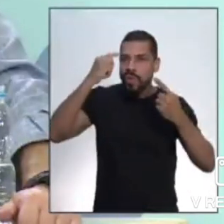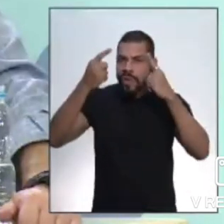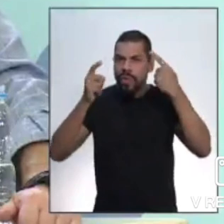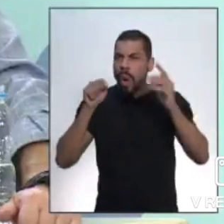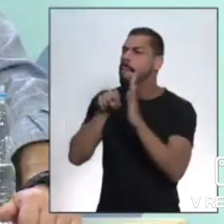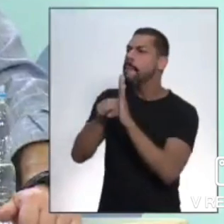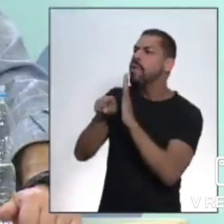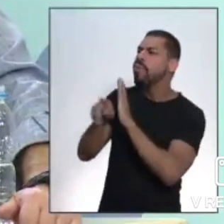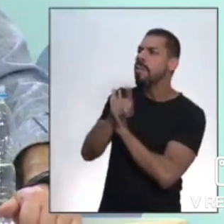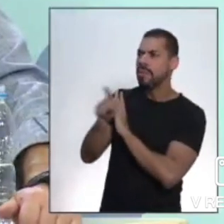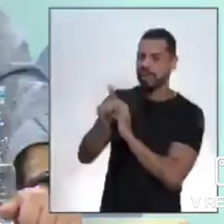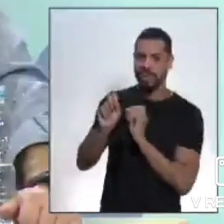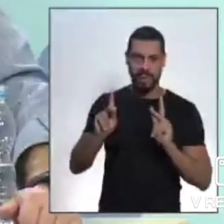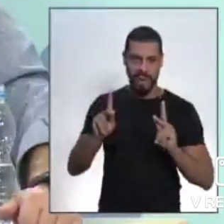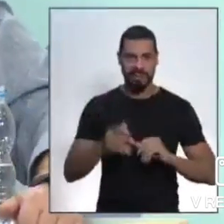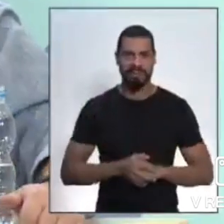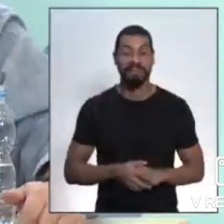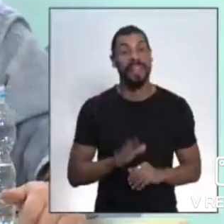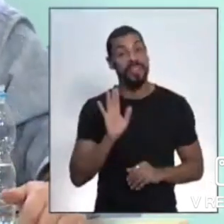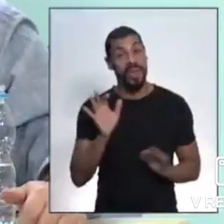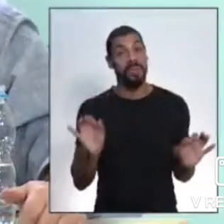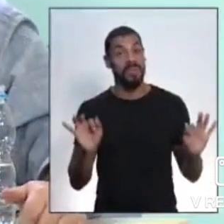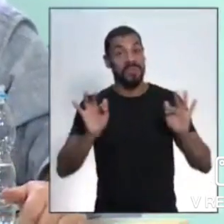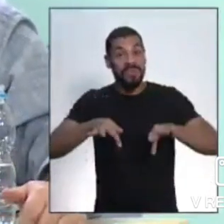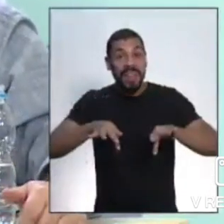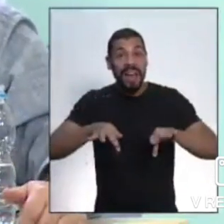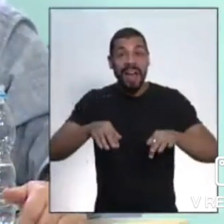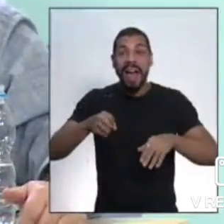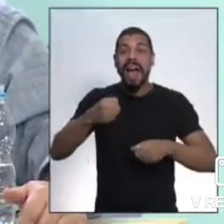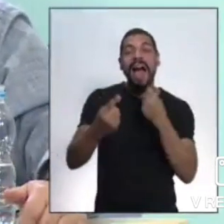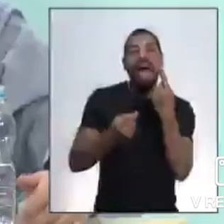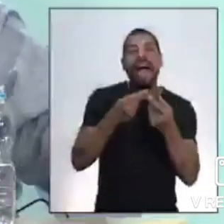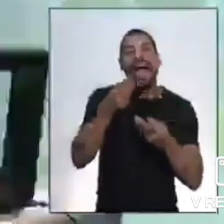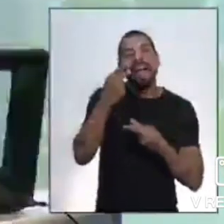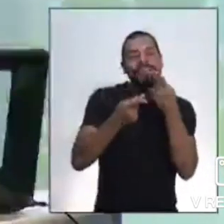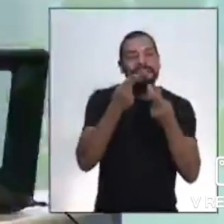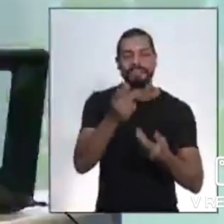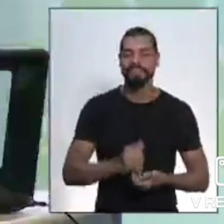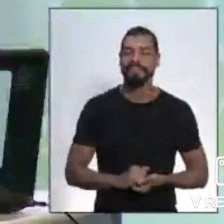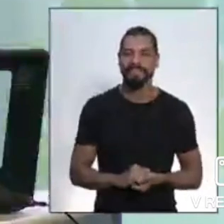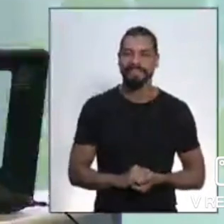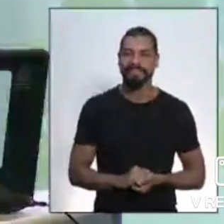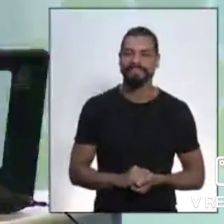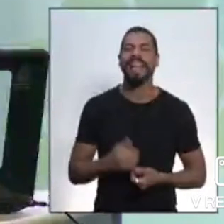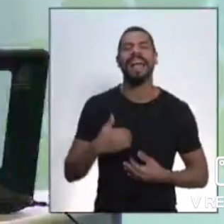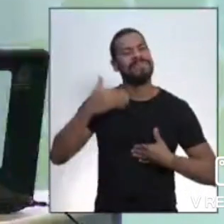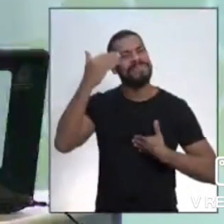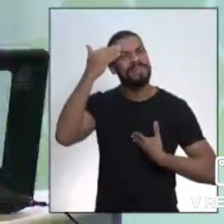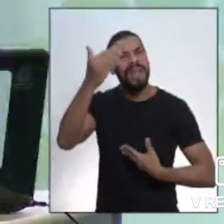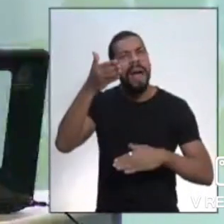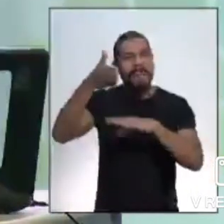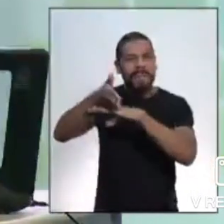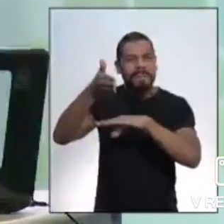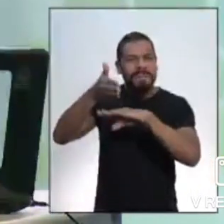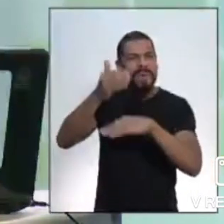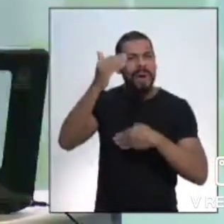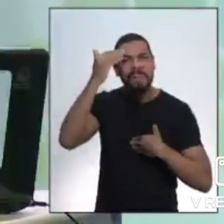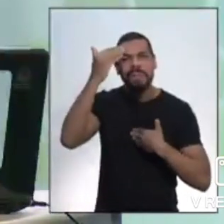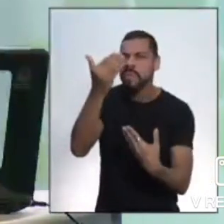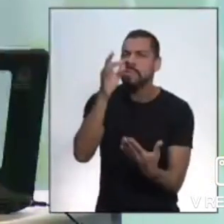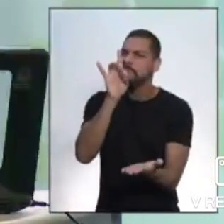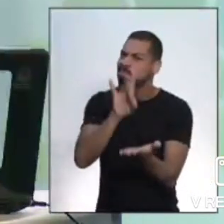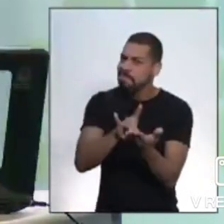professor. Bom, agora para finalizar, Jonas, as últimas palavras aí, por favor. Eu agradeço a presença de todos, muito